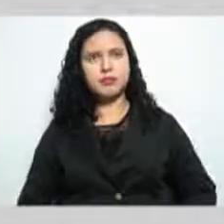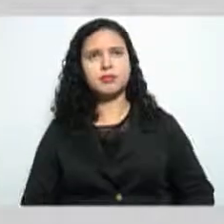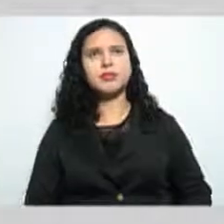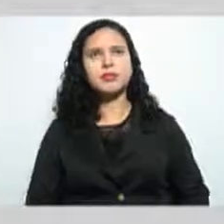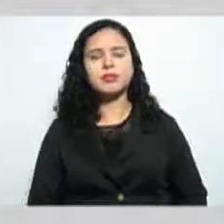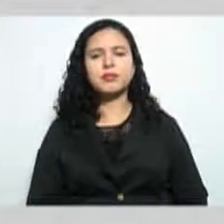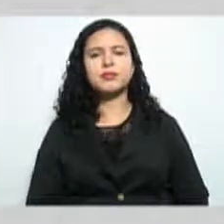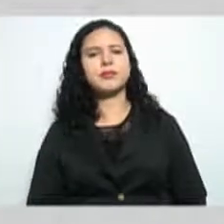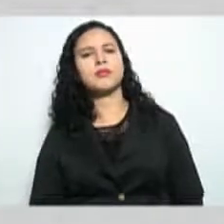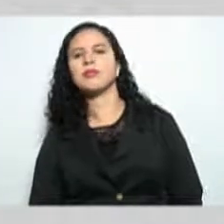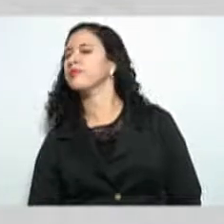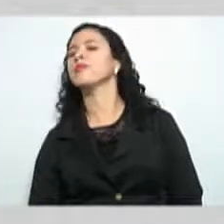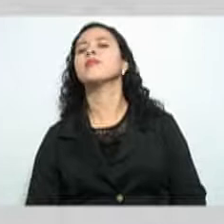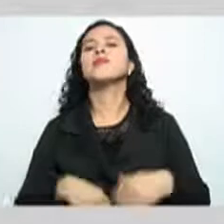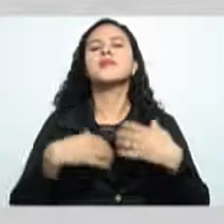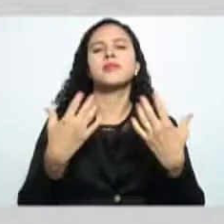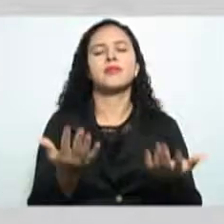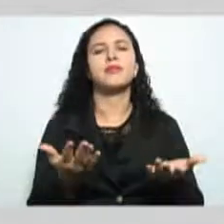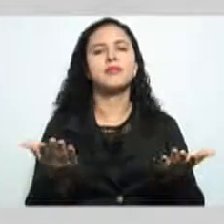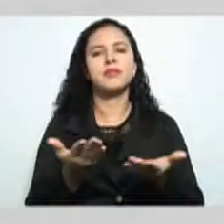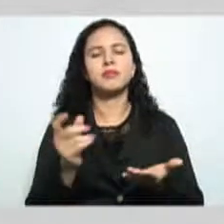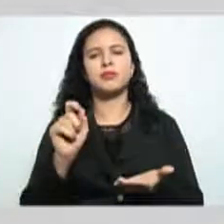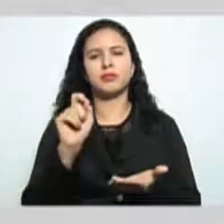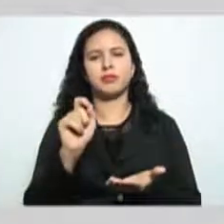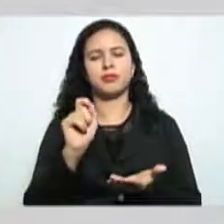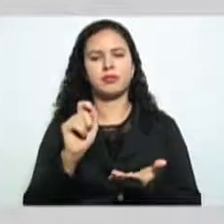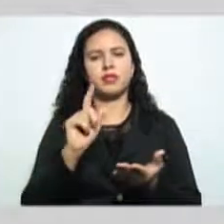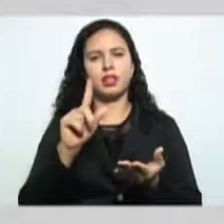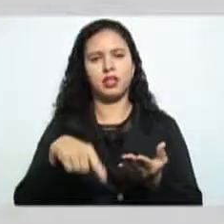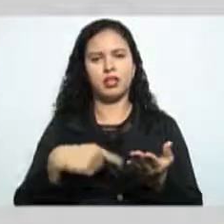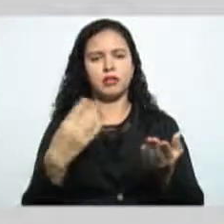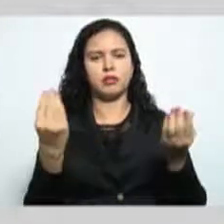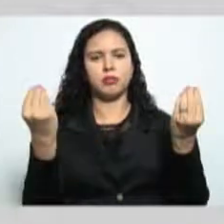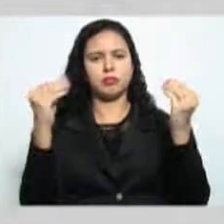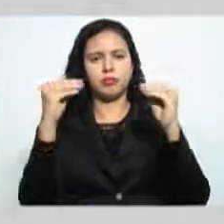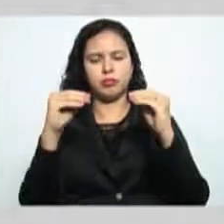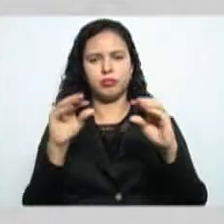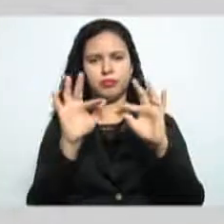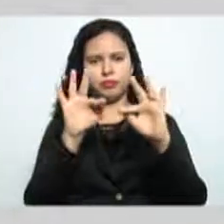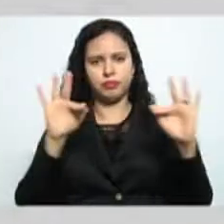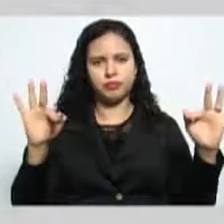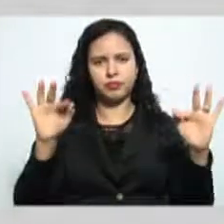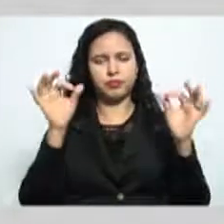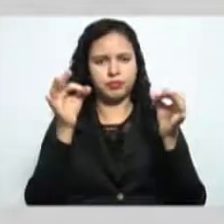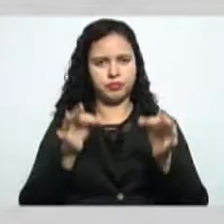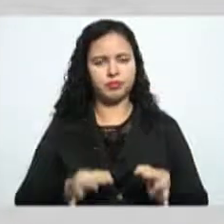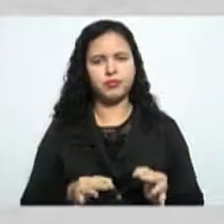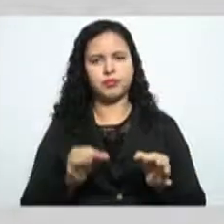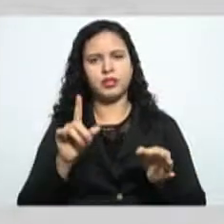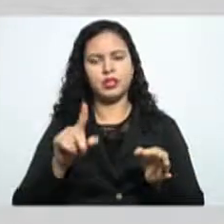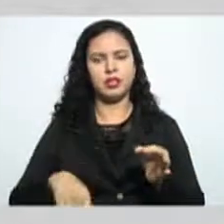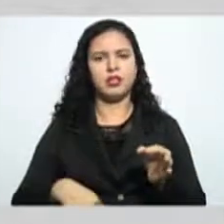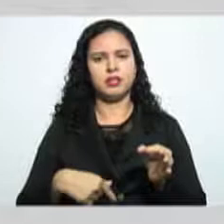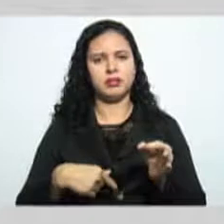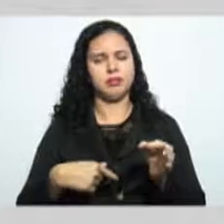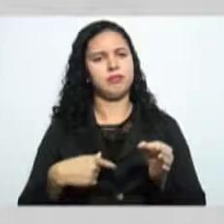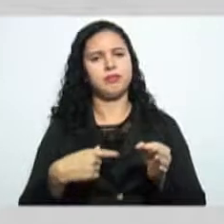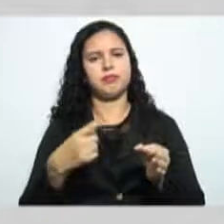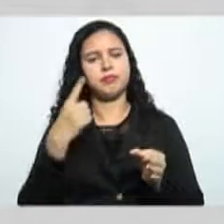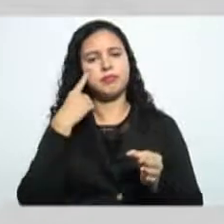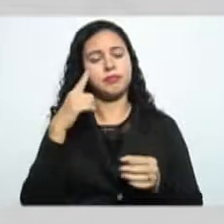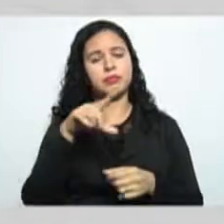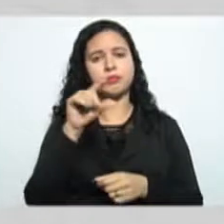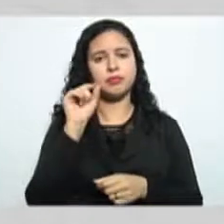aí, a questão aqui é que você complete a frase corretamente com a alternativa abaixo. Isso é